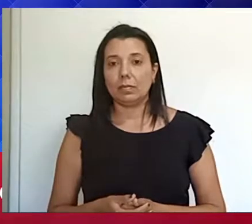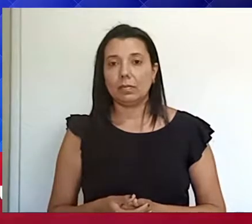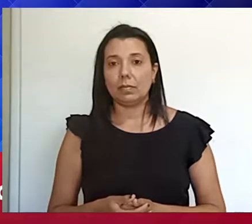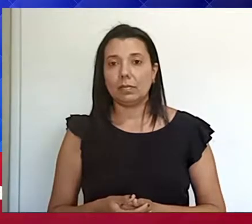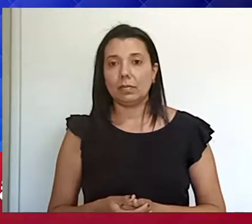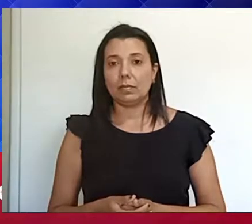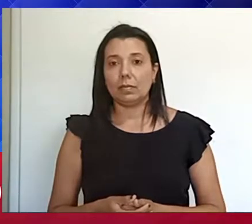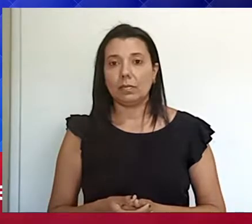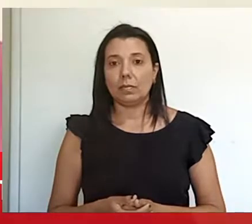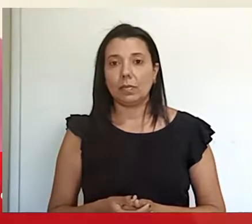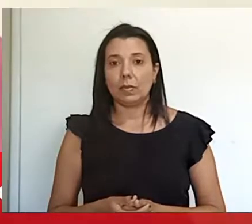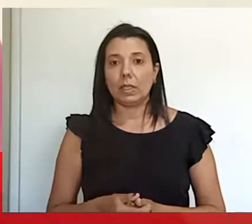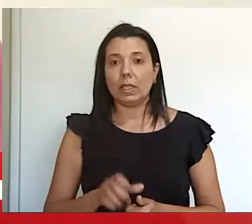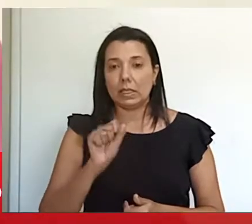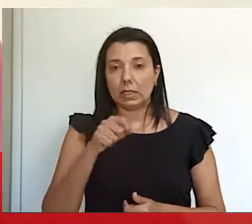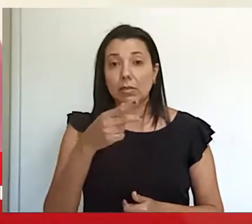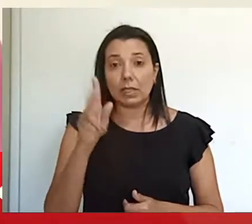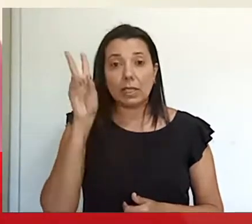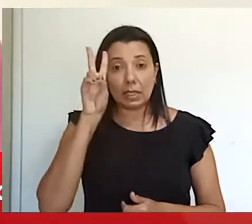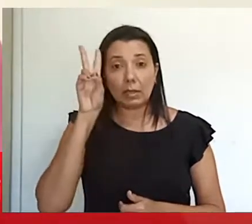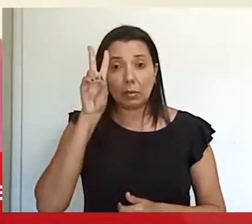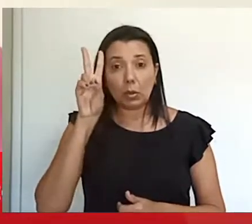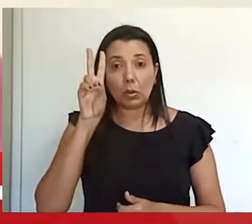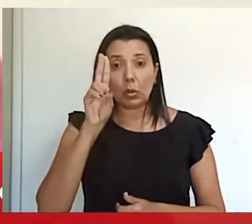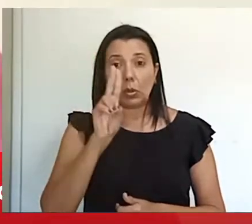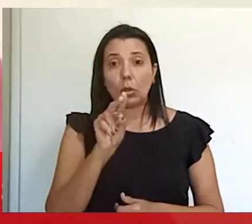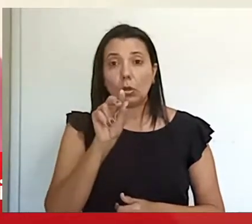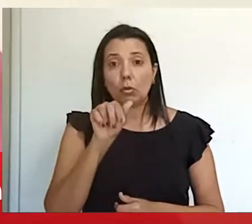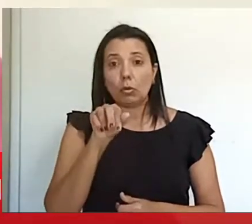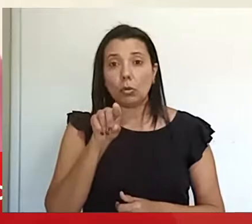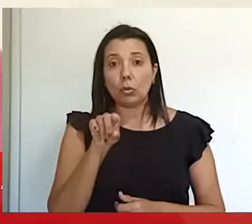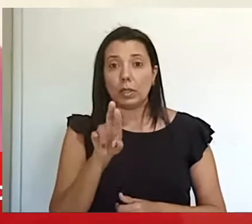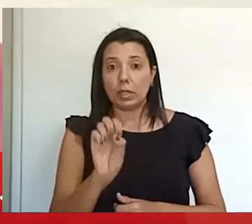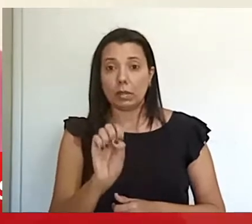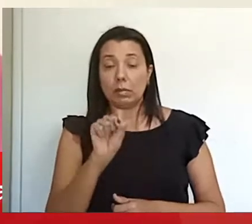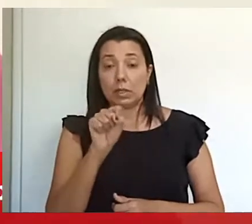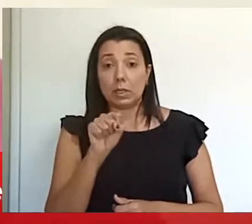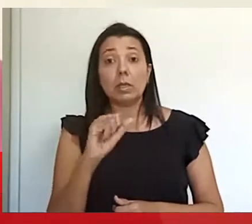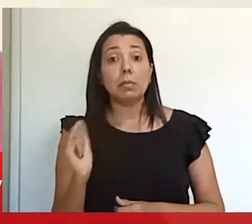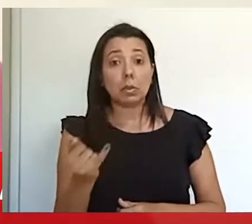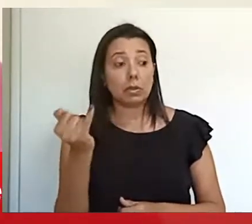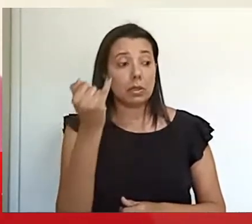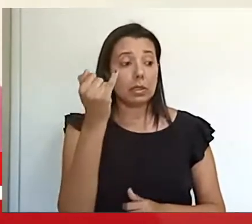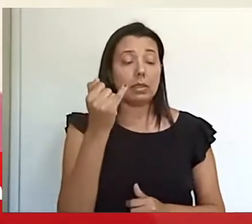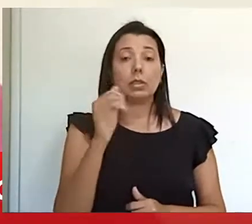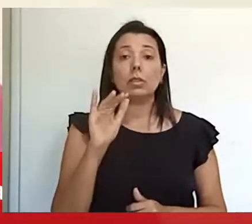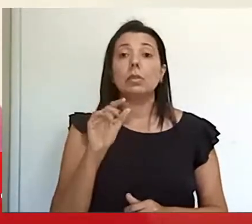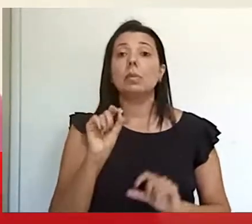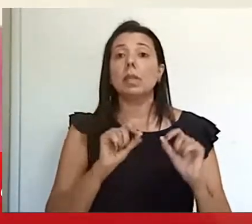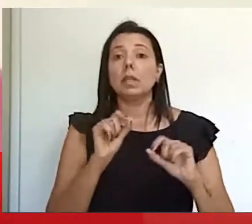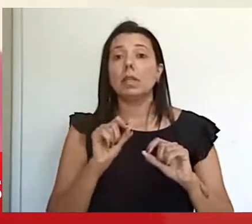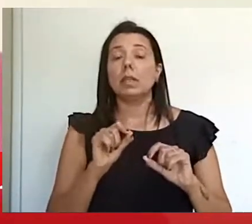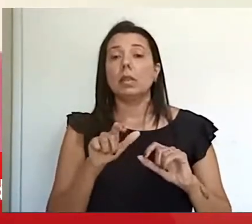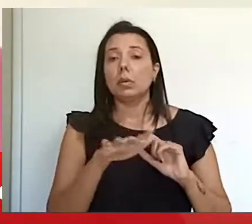Você lembrou, né, da questão do Fundeb, que inclusive é muito importante para a questão dos estados e